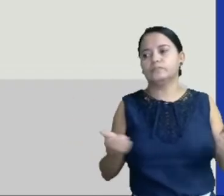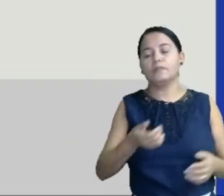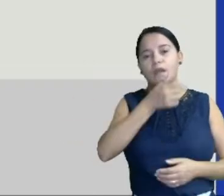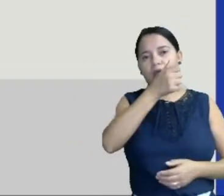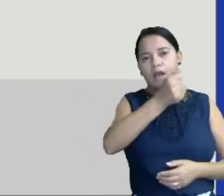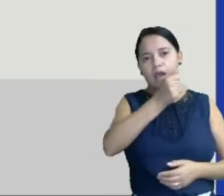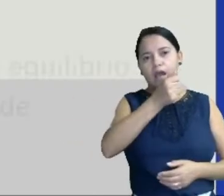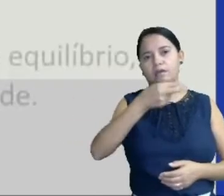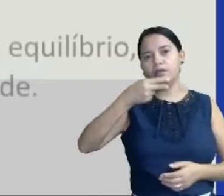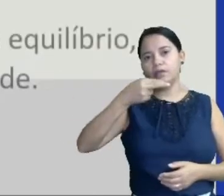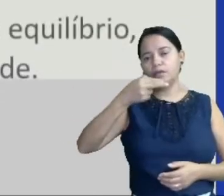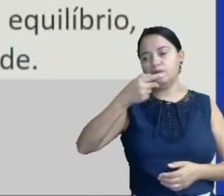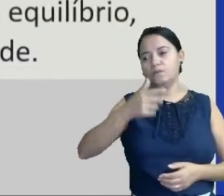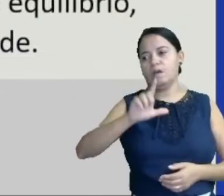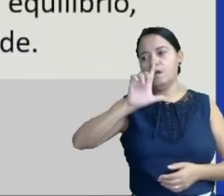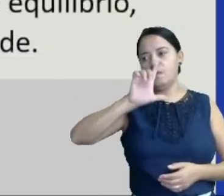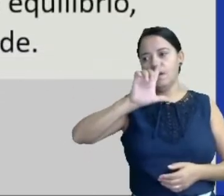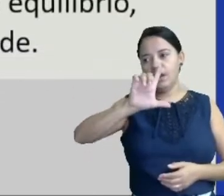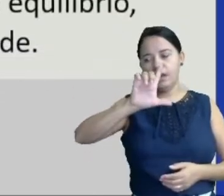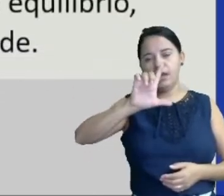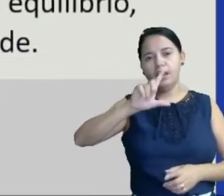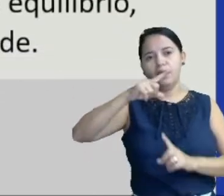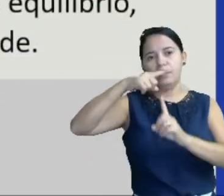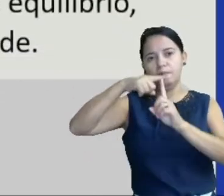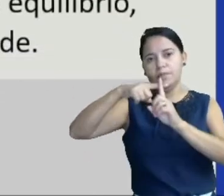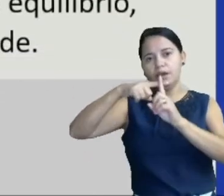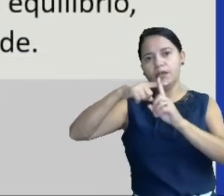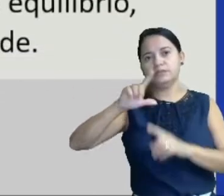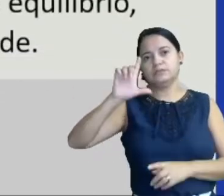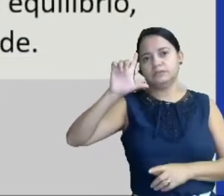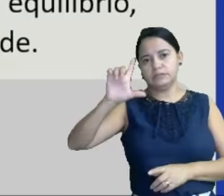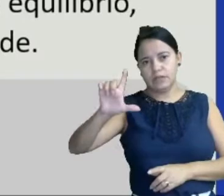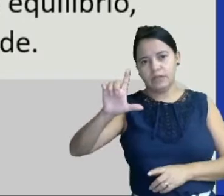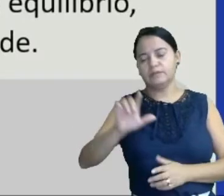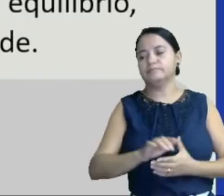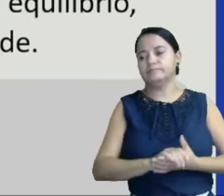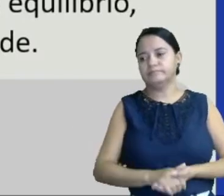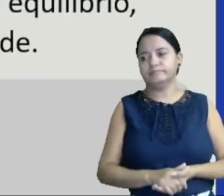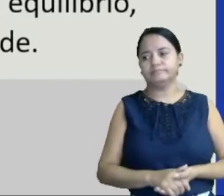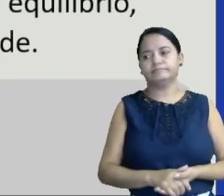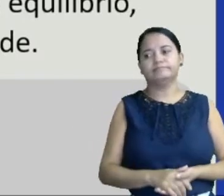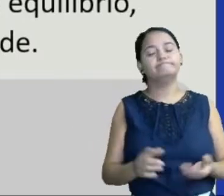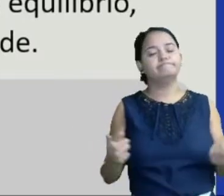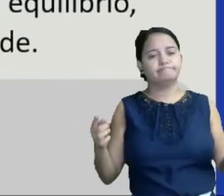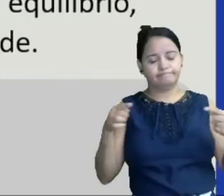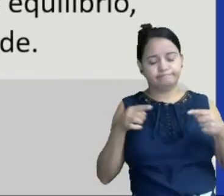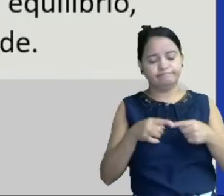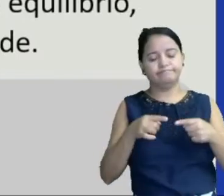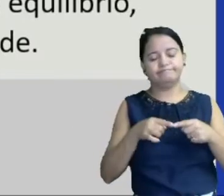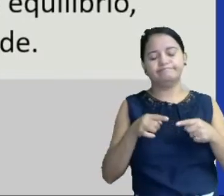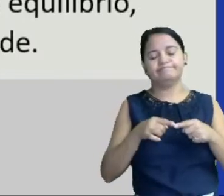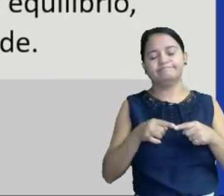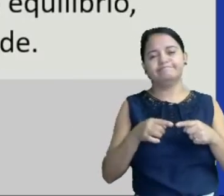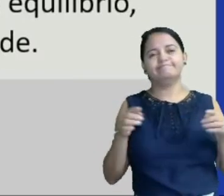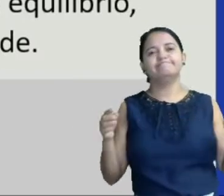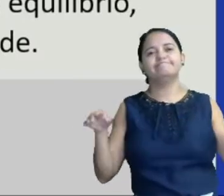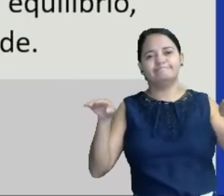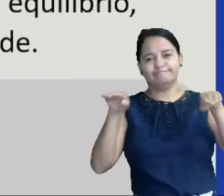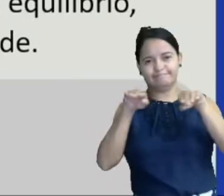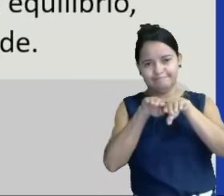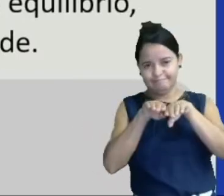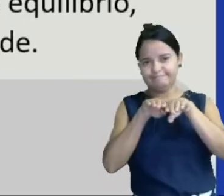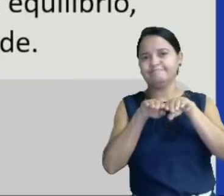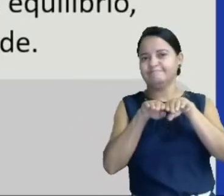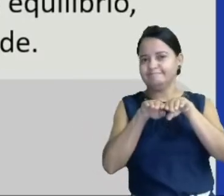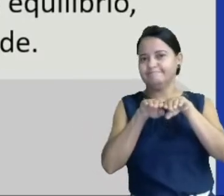maceli Tão dentro dessa situação essa situação ela é de Equilíbrio então quando ocorre a